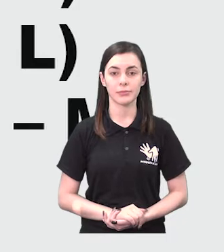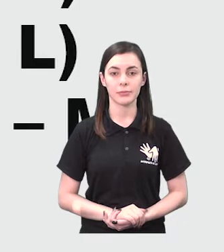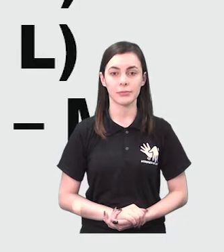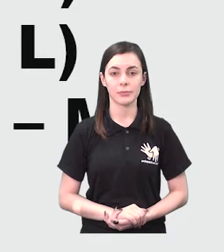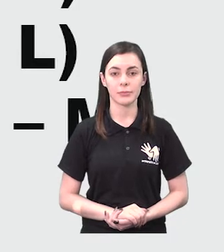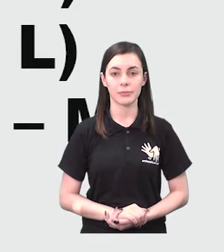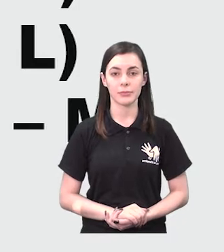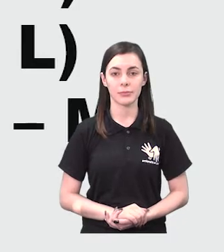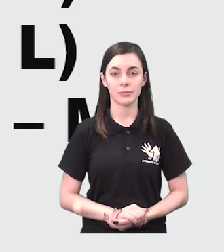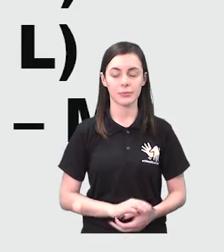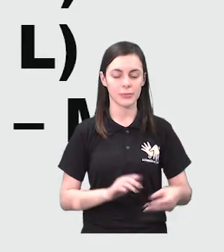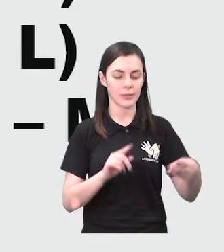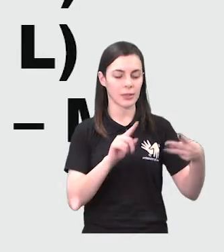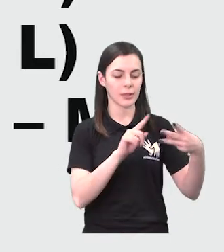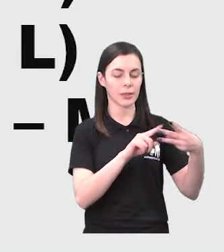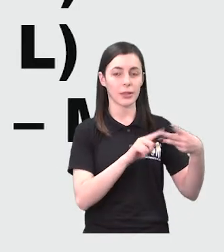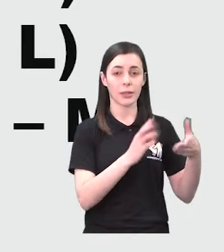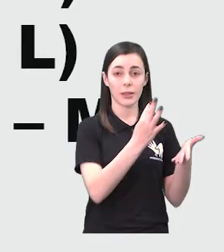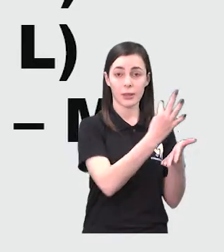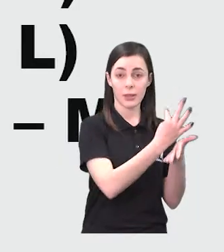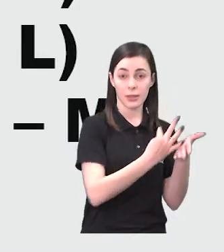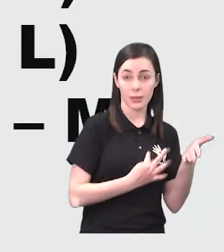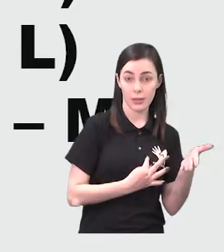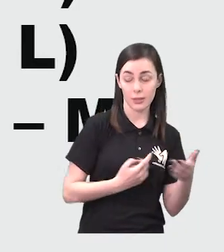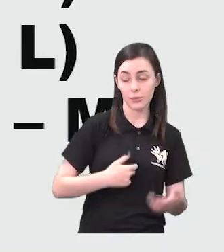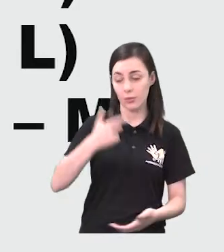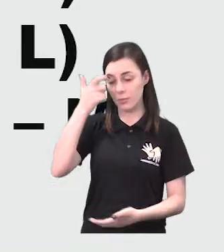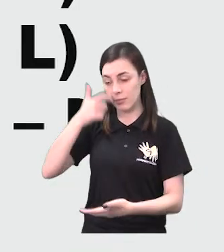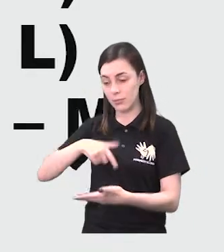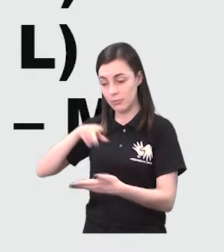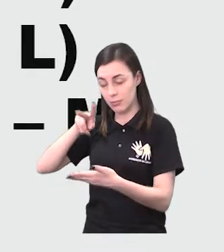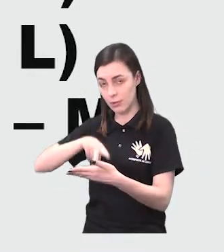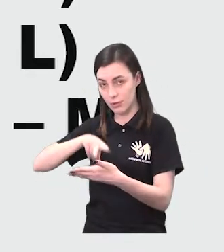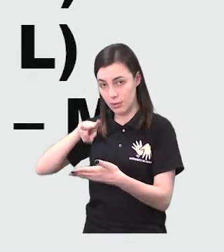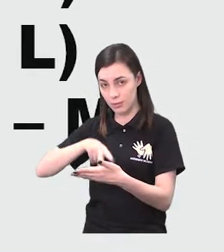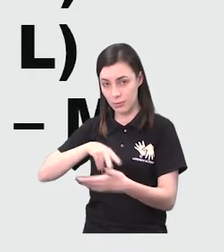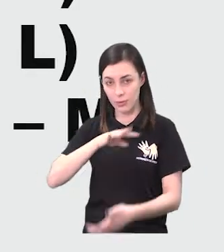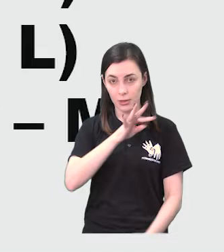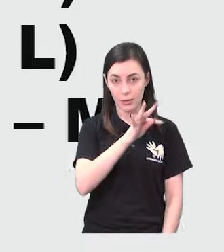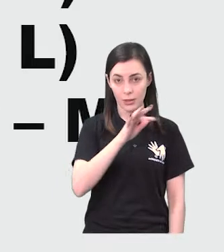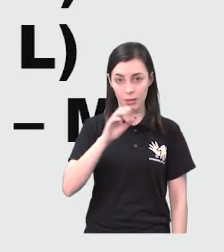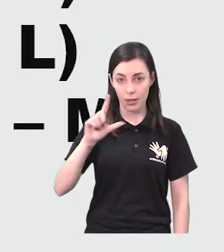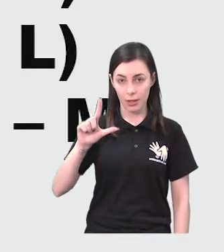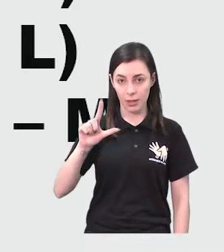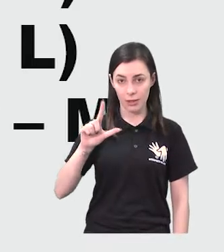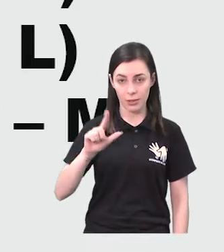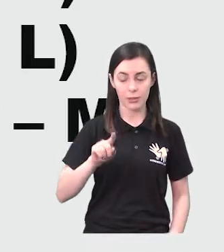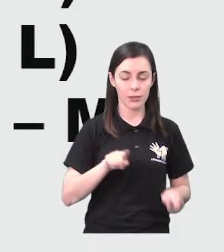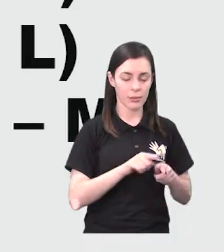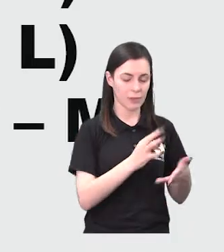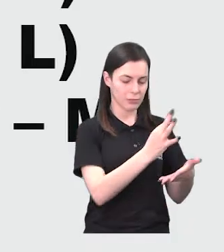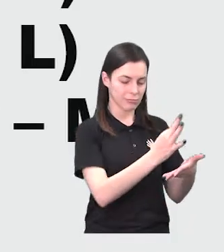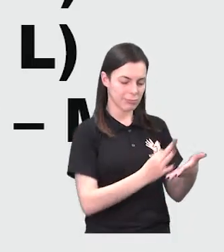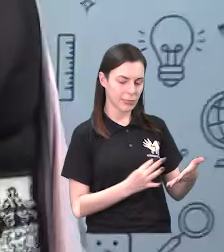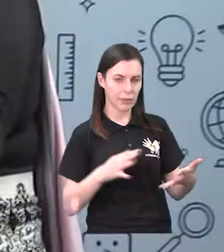texto texto tem a texto leitor TL e texto mundo